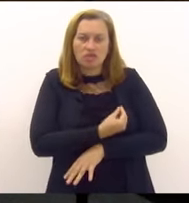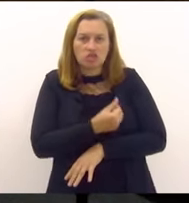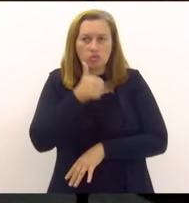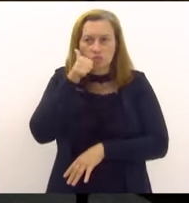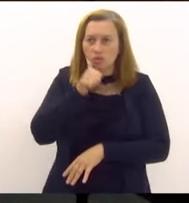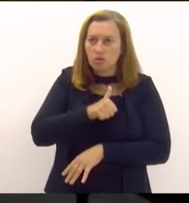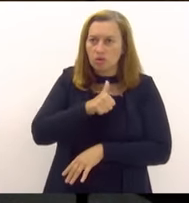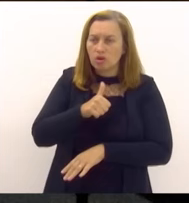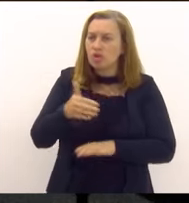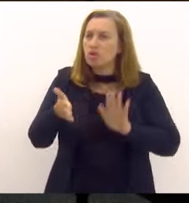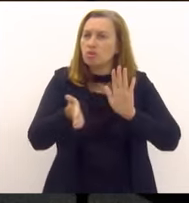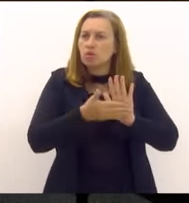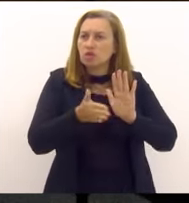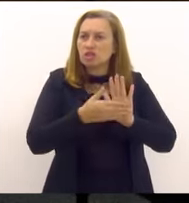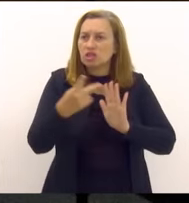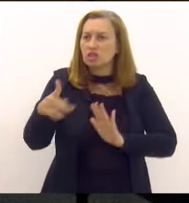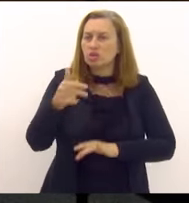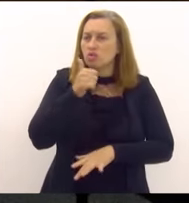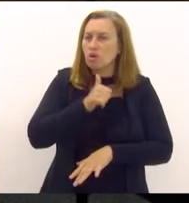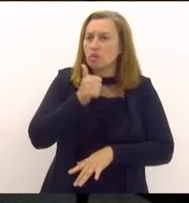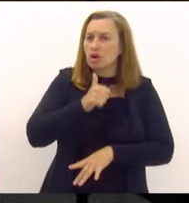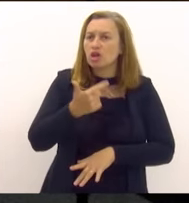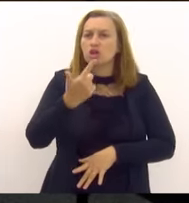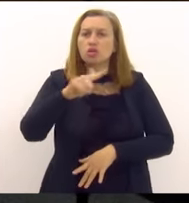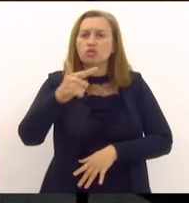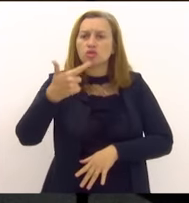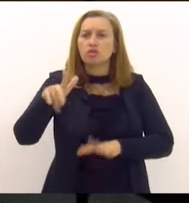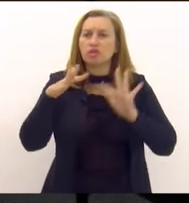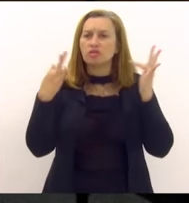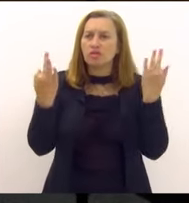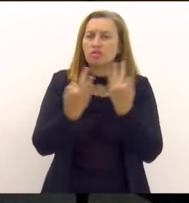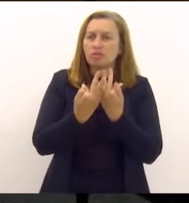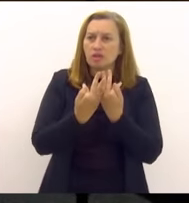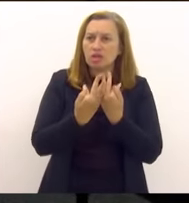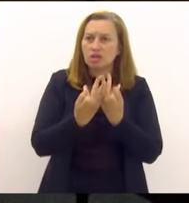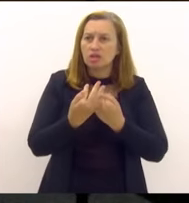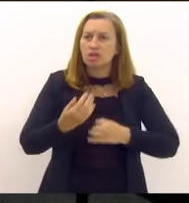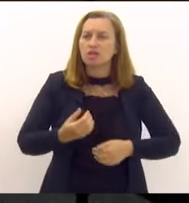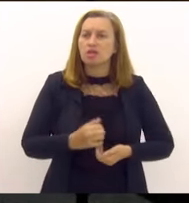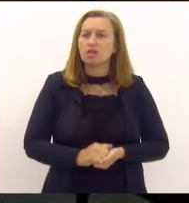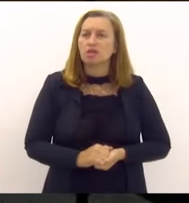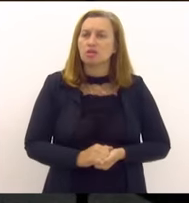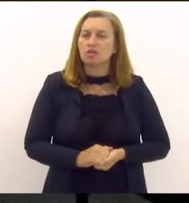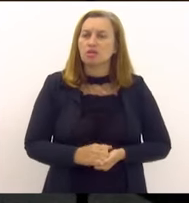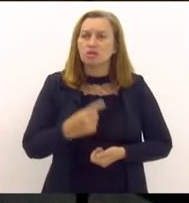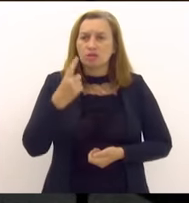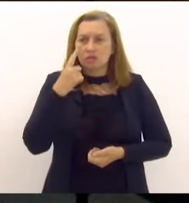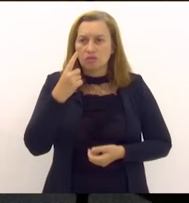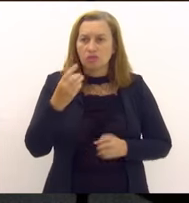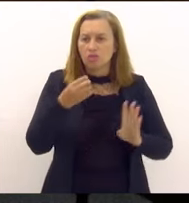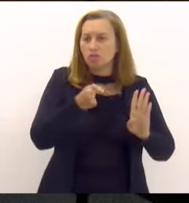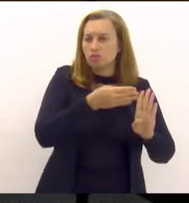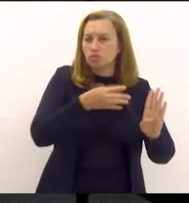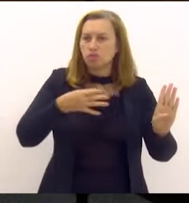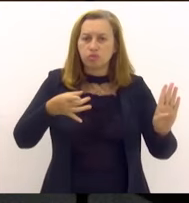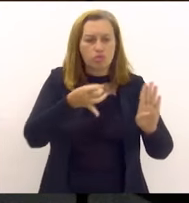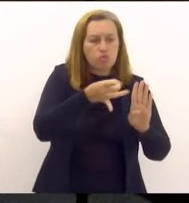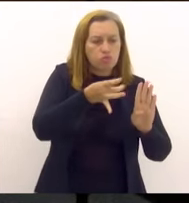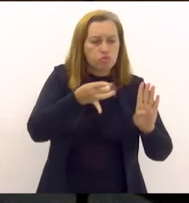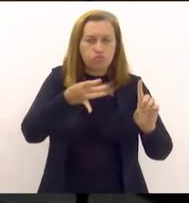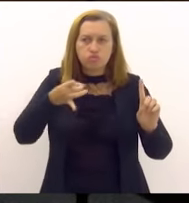os protestos da sua mãe, de outras e outros familiares, enquanto proferiam injúrias transfóbicas,